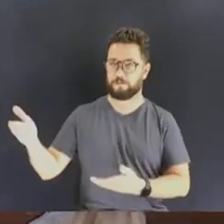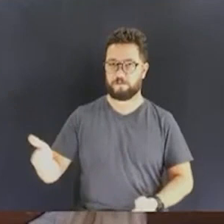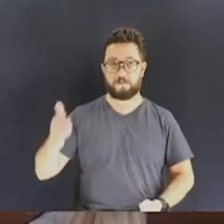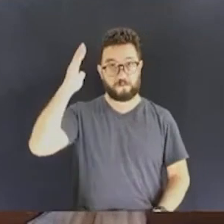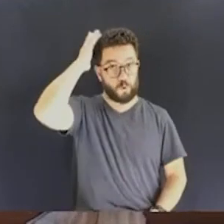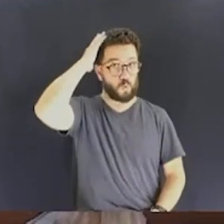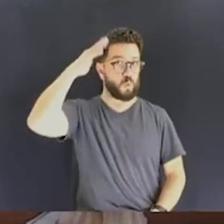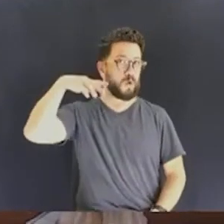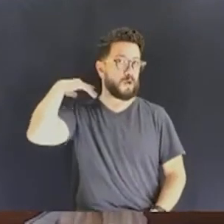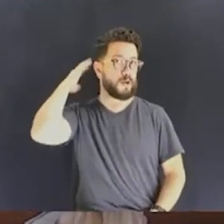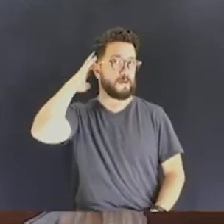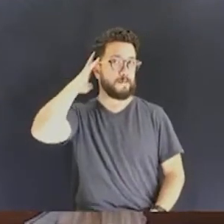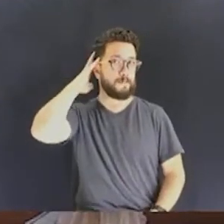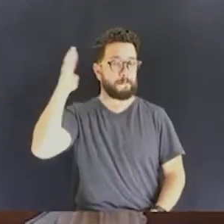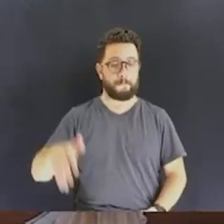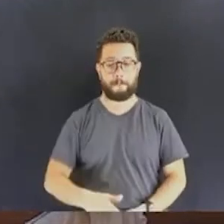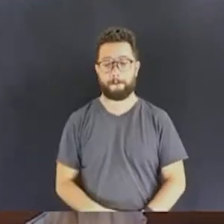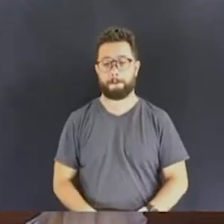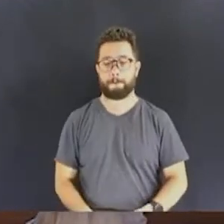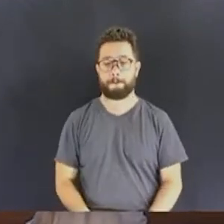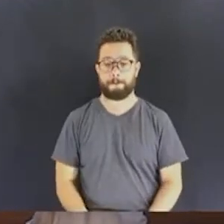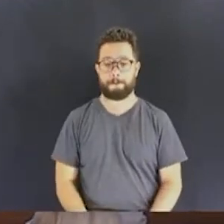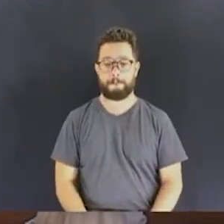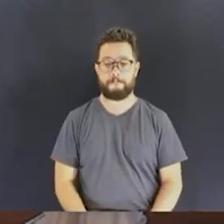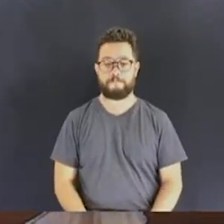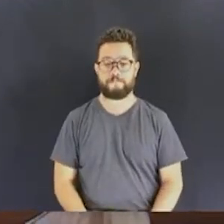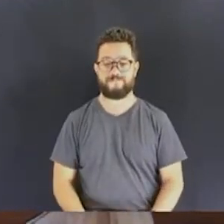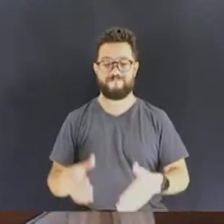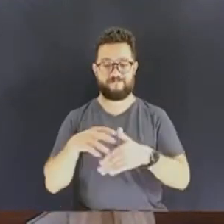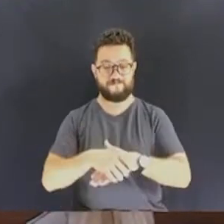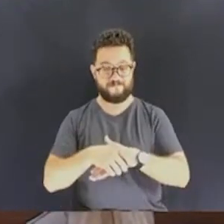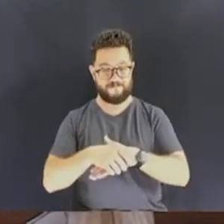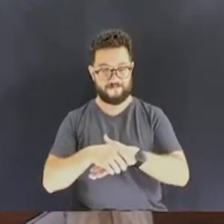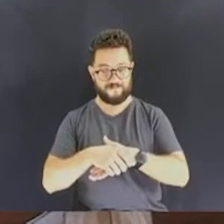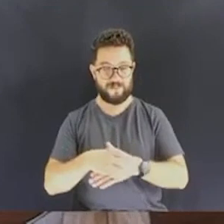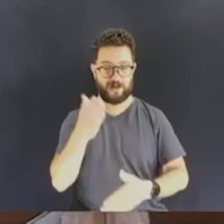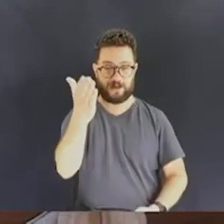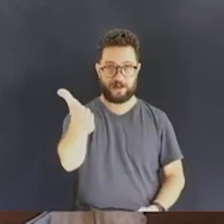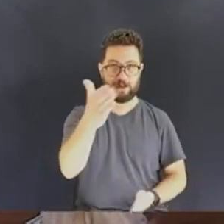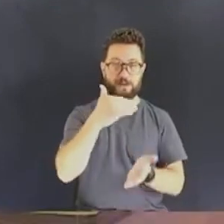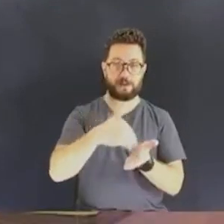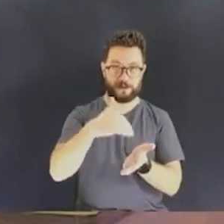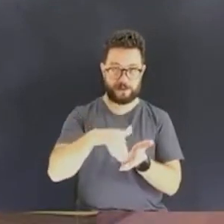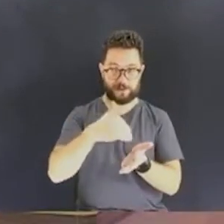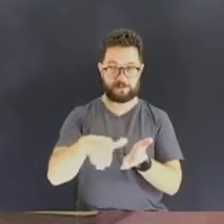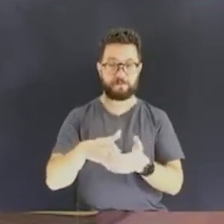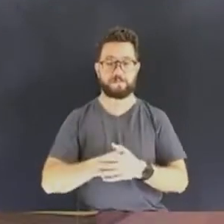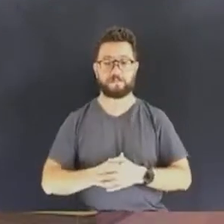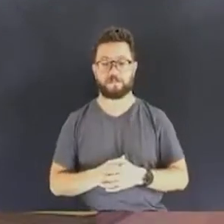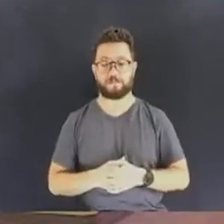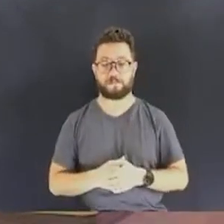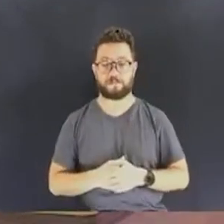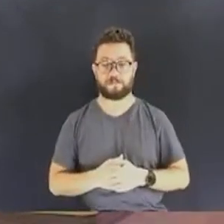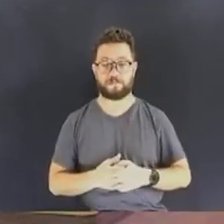Obrigada, senhor presidente, cumprimentar o secretário Cristiano, toda a equipe, e parabenizá-los pelo relatório. Eu vou